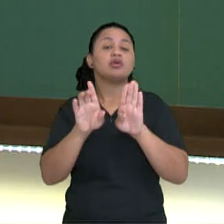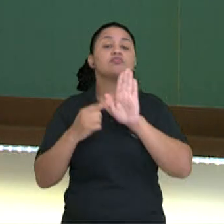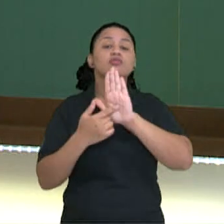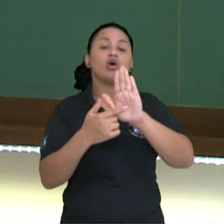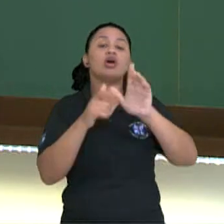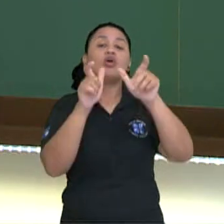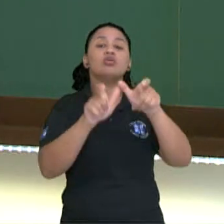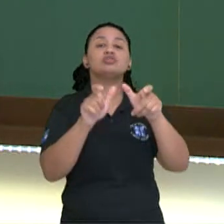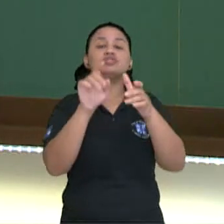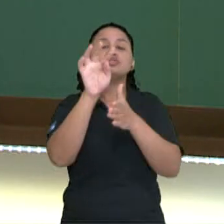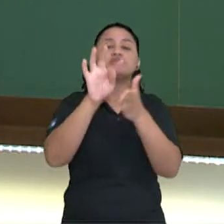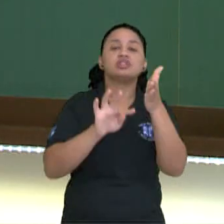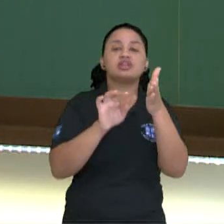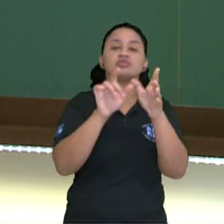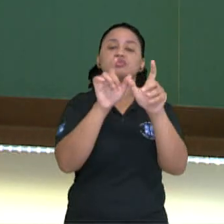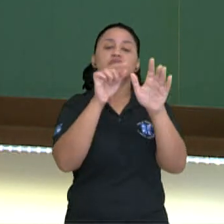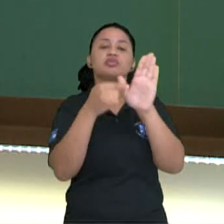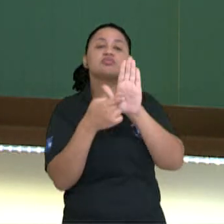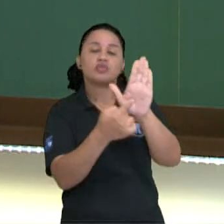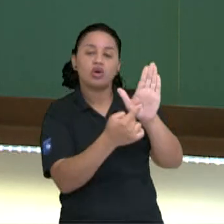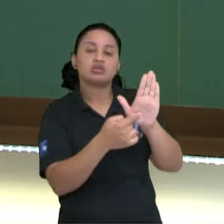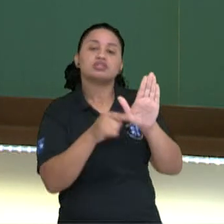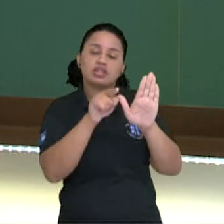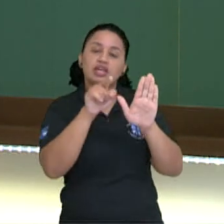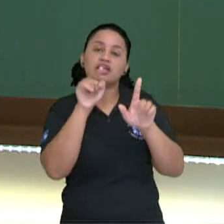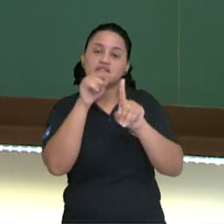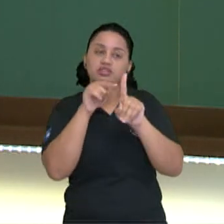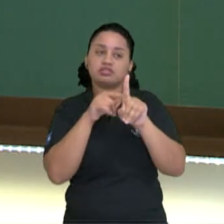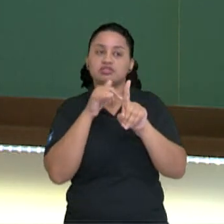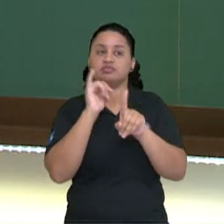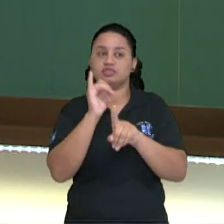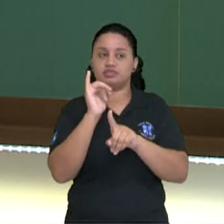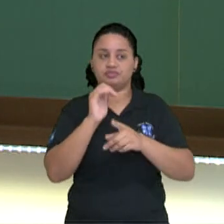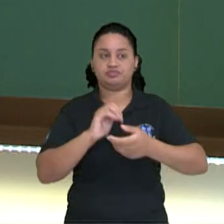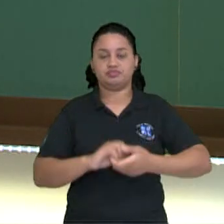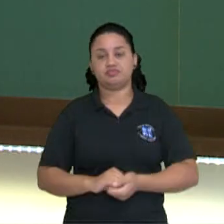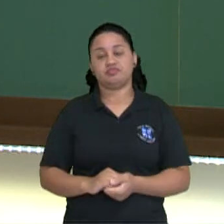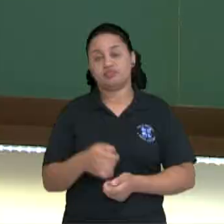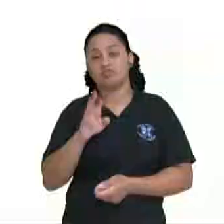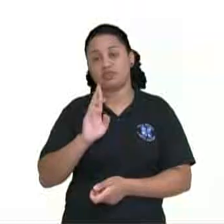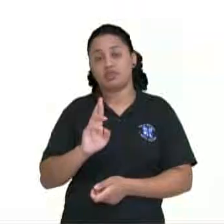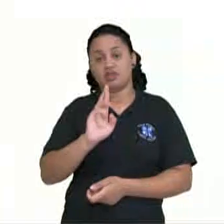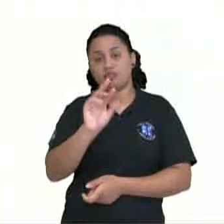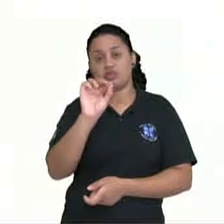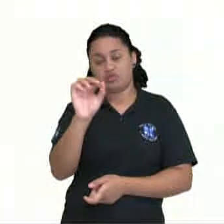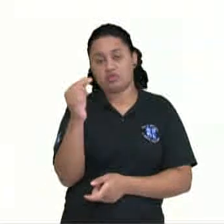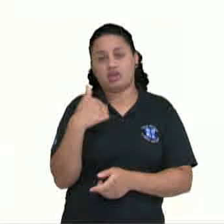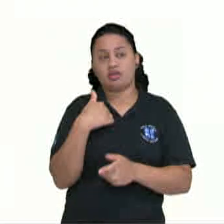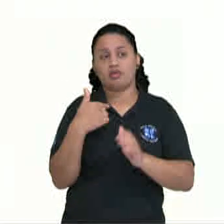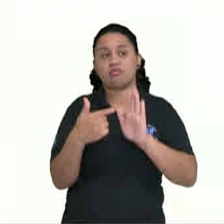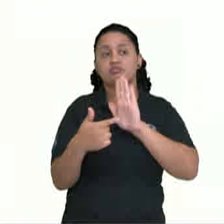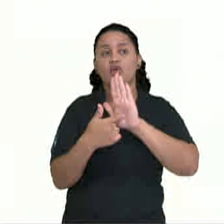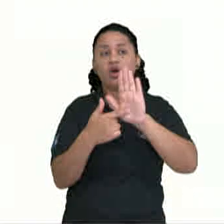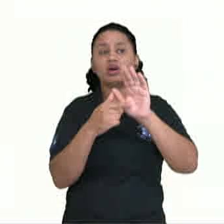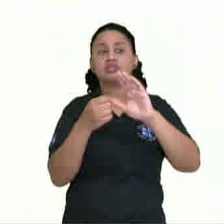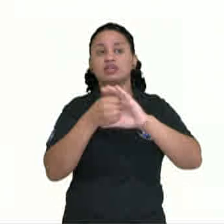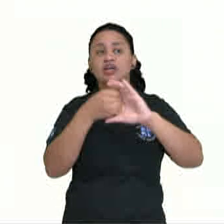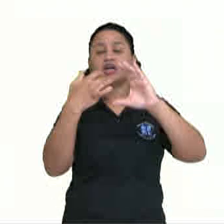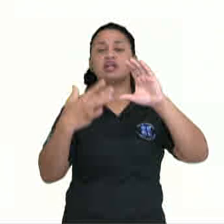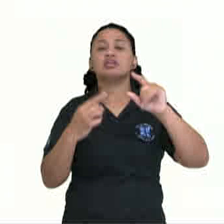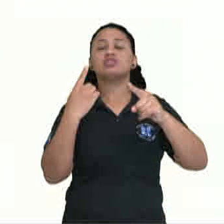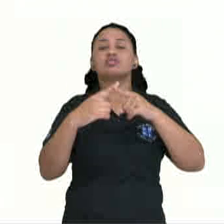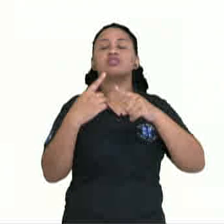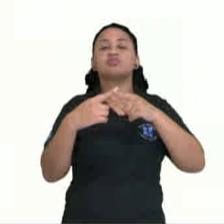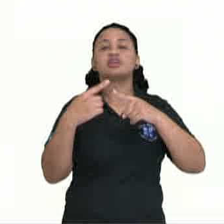dessa onisciência. Explique qual o efeito dessa escolha narrativa. Resposta então: o narrador onisciente se caracteriza